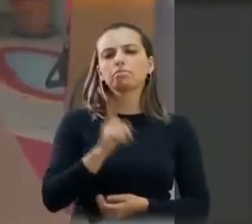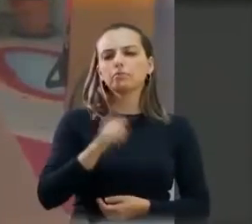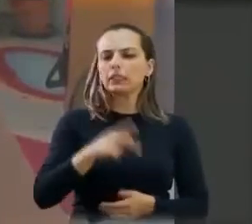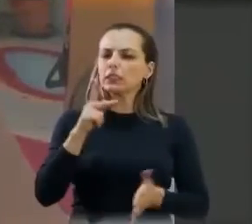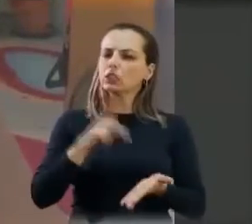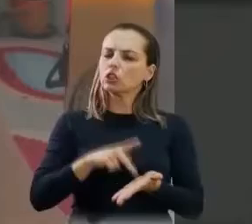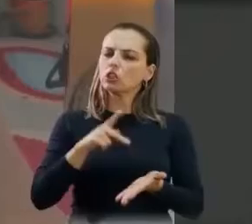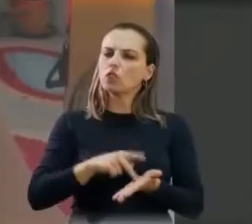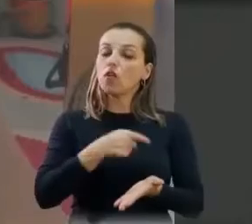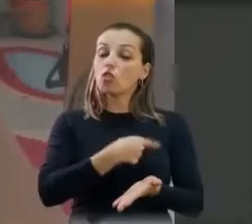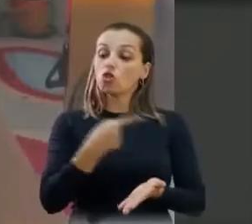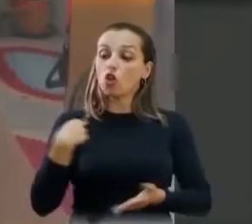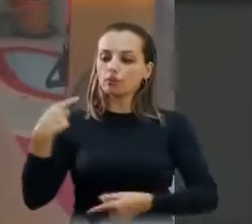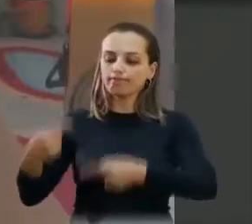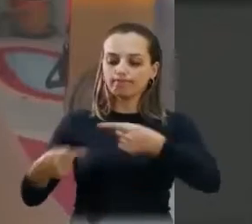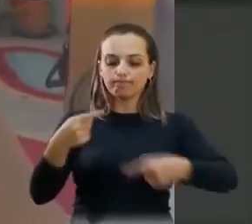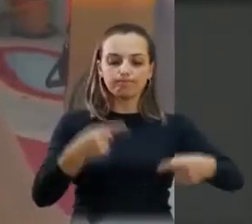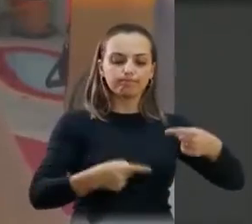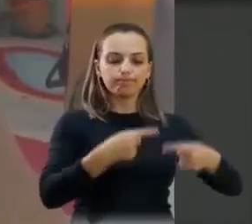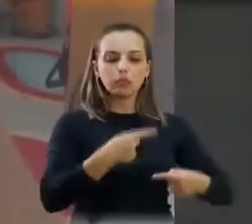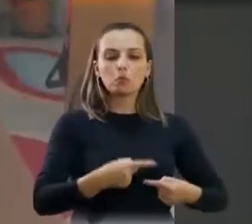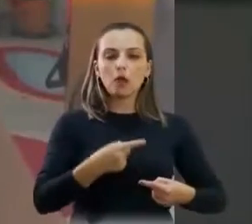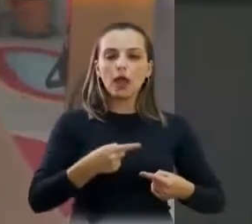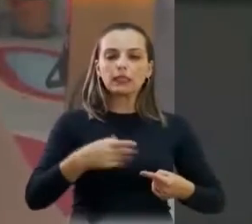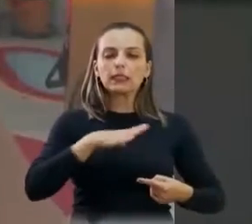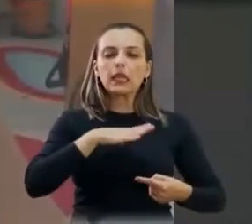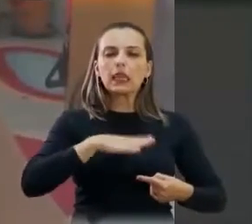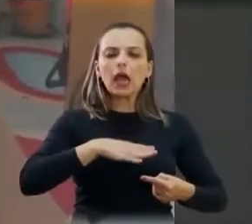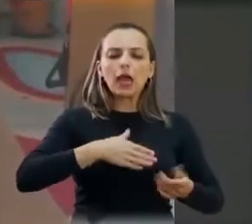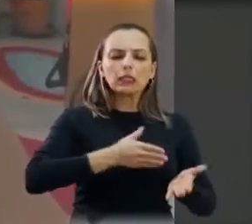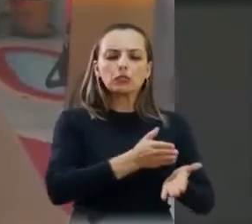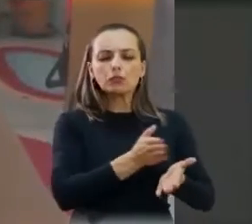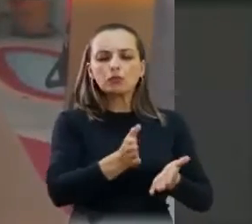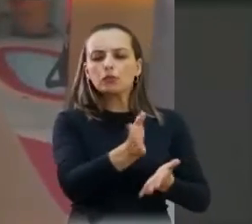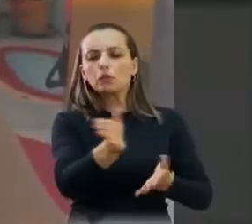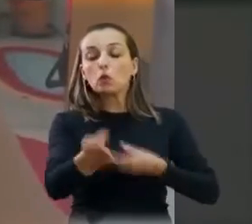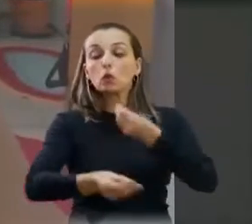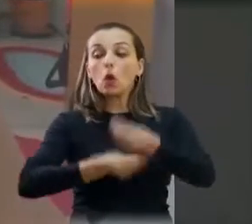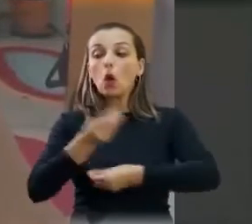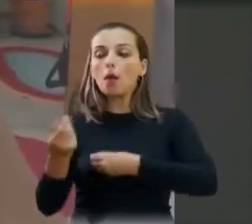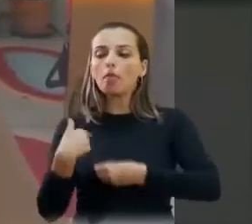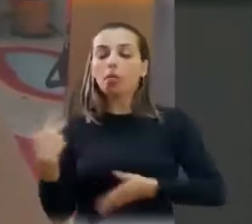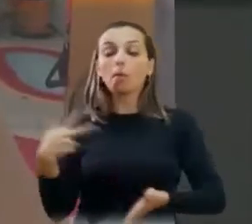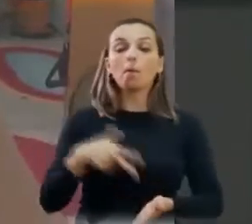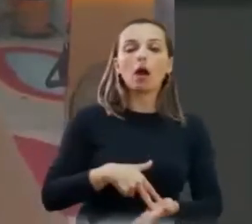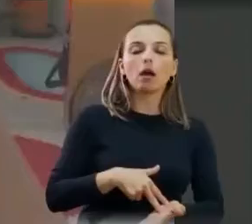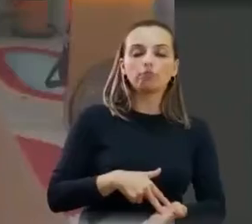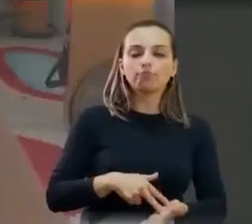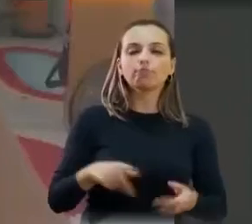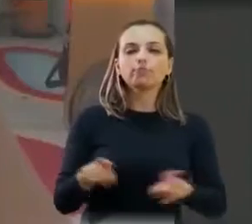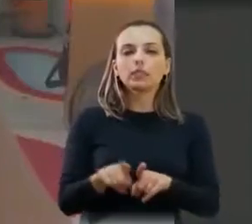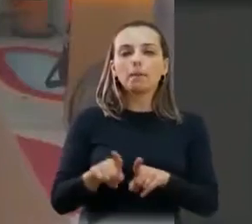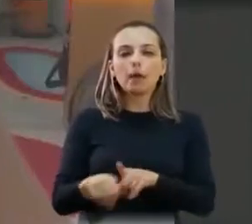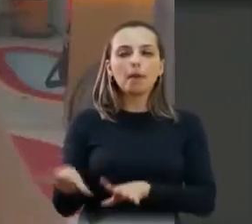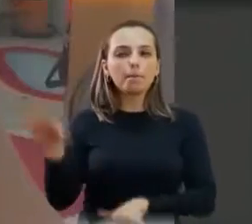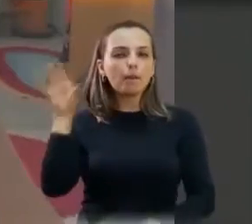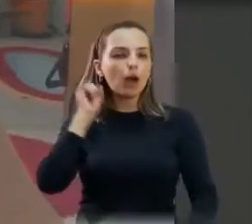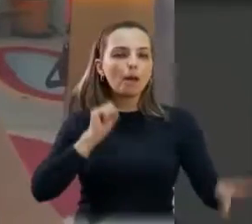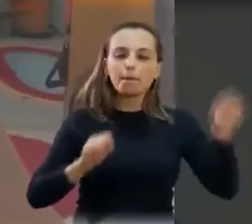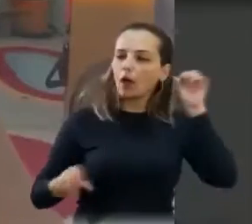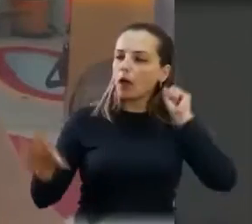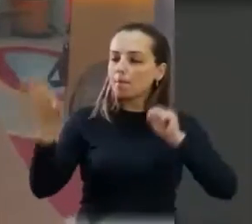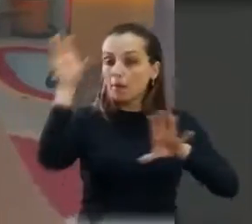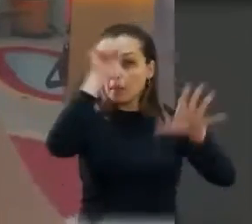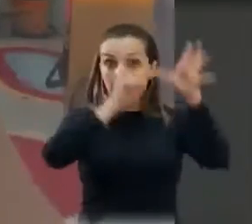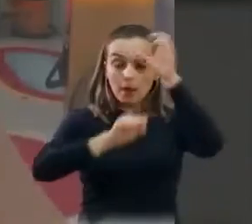realmente é onde nós discutimos os rumos da cidade, é onde nós nos posicionamos, é onde nós podemos ouvir,